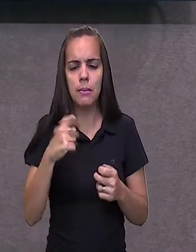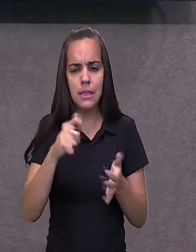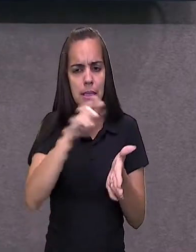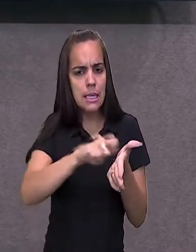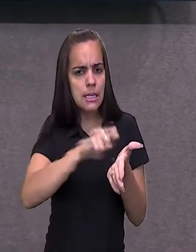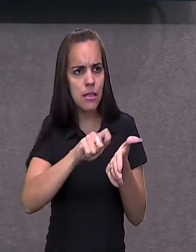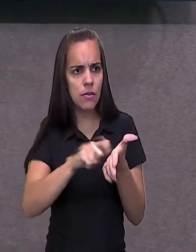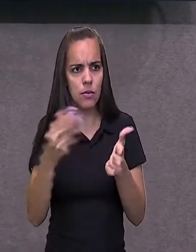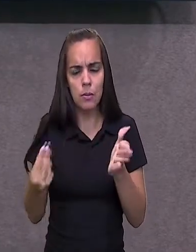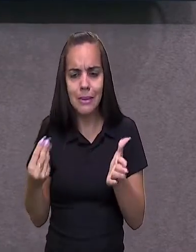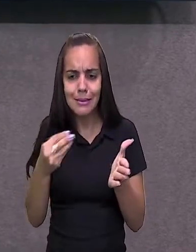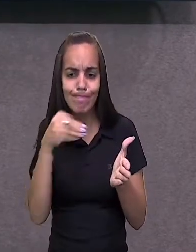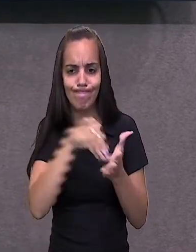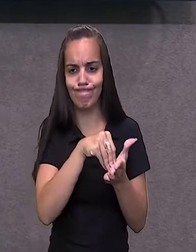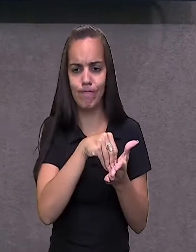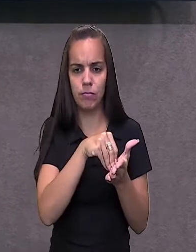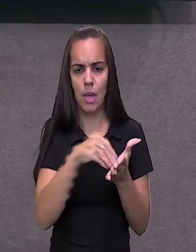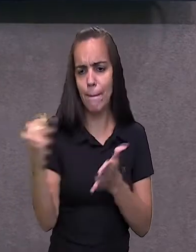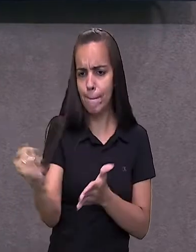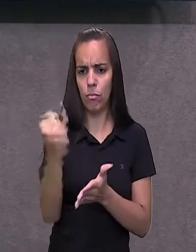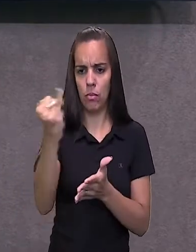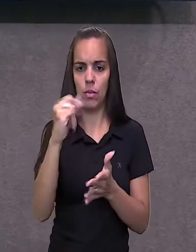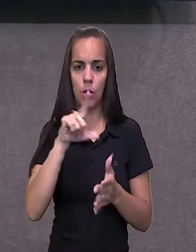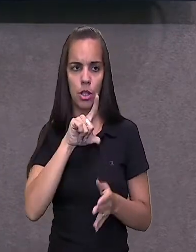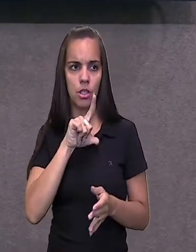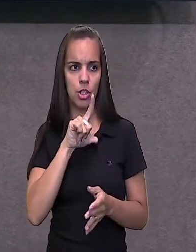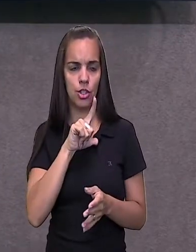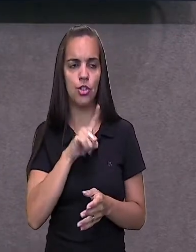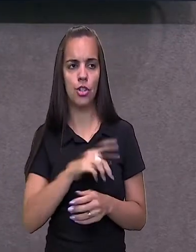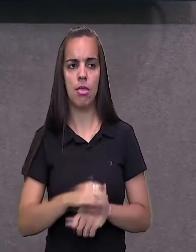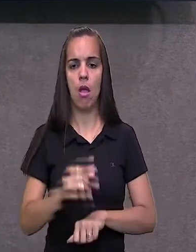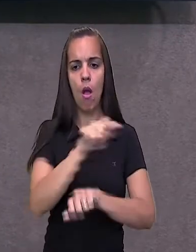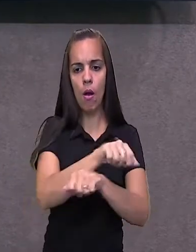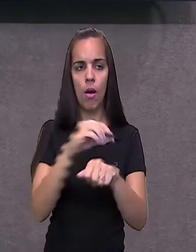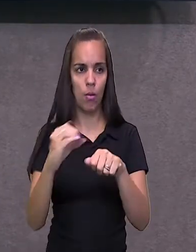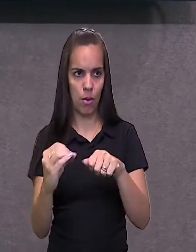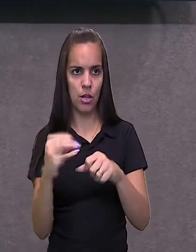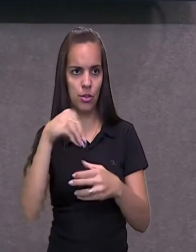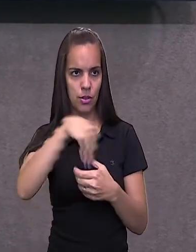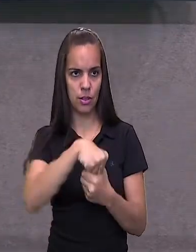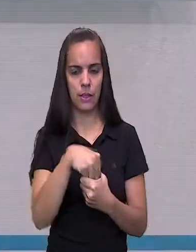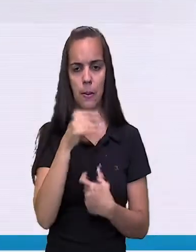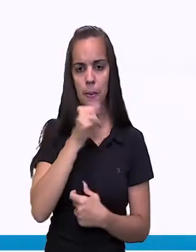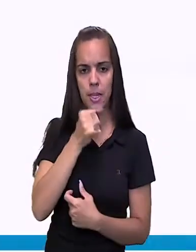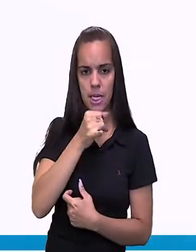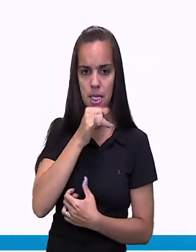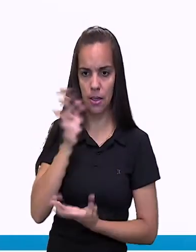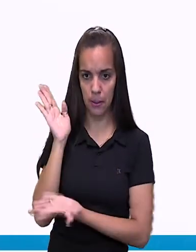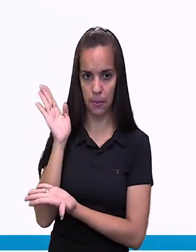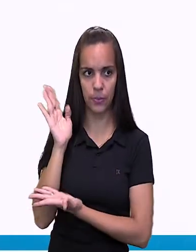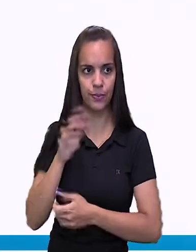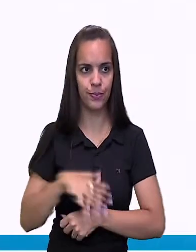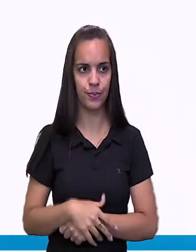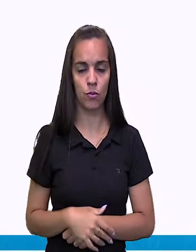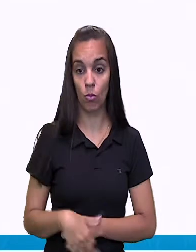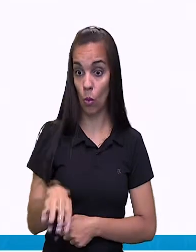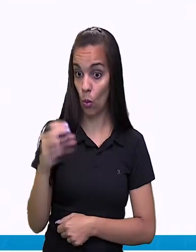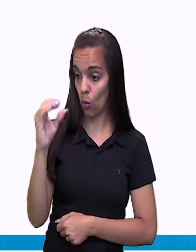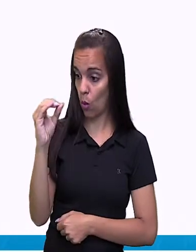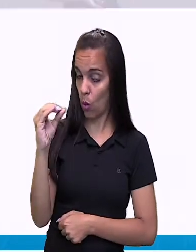restrito, é exclusivo. Preste atenção quando eu digo para você nos exemplos, ó. O